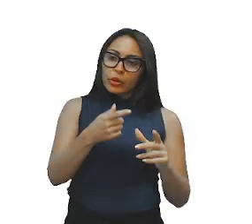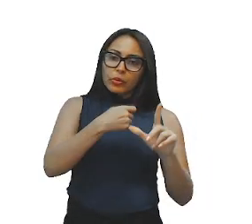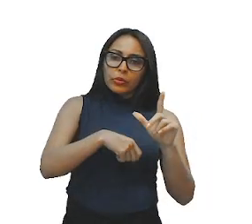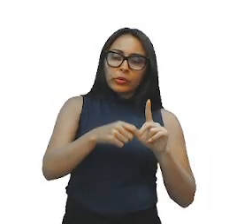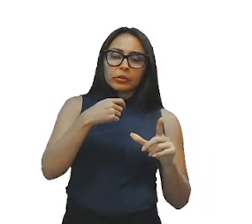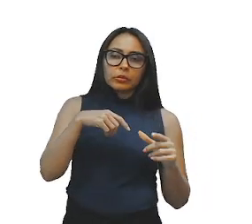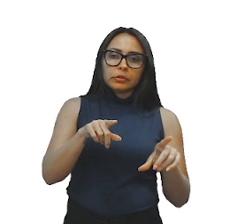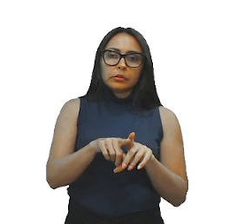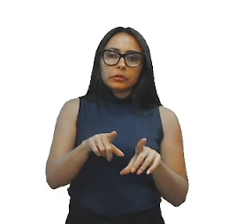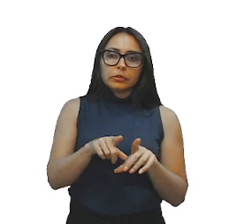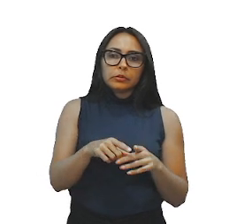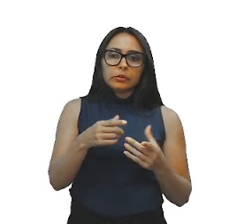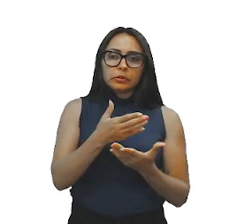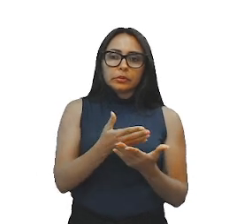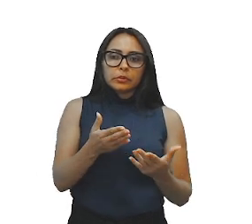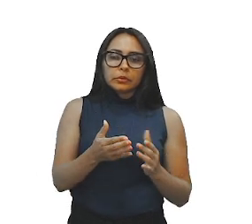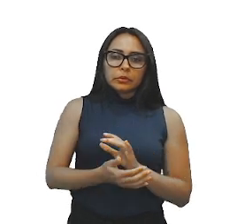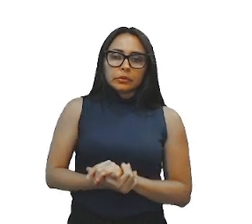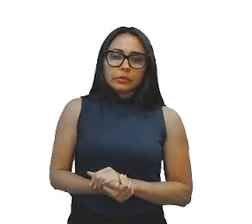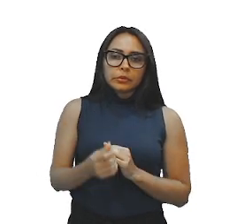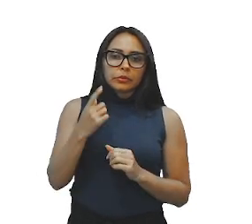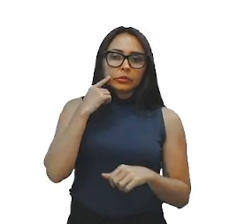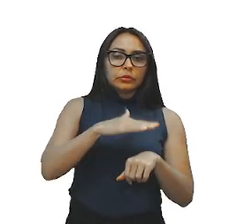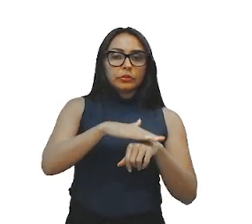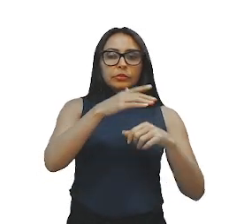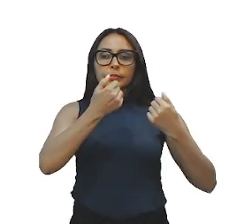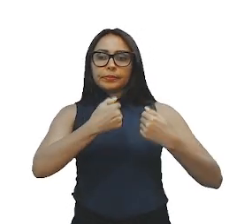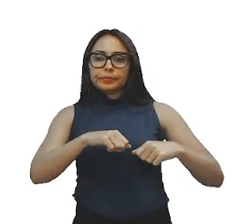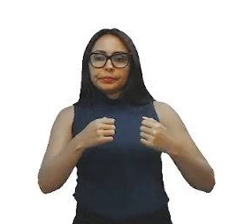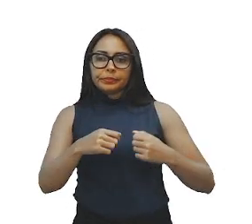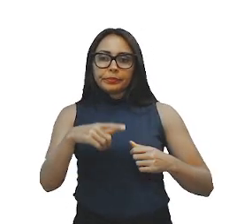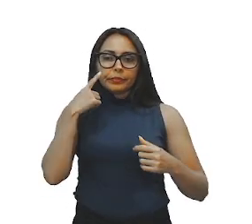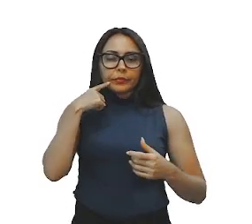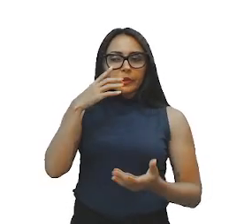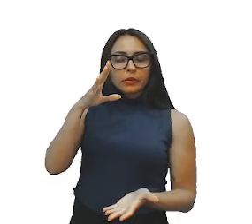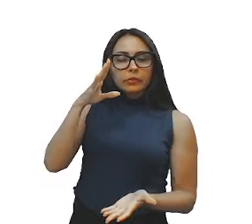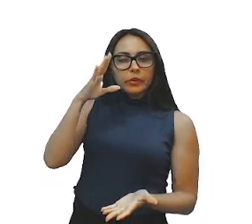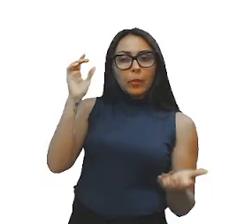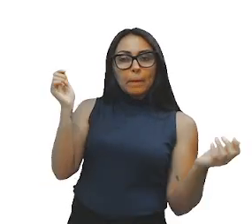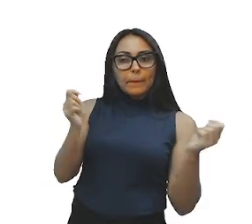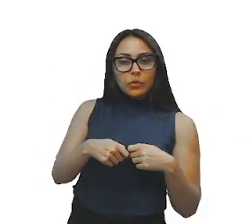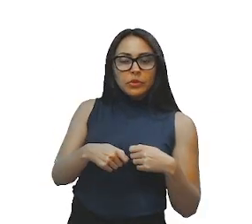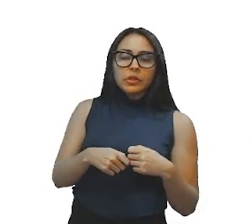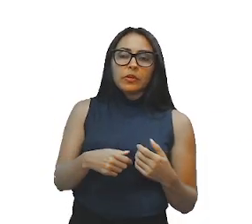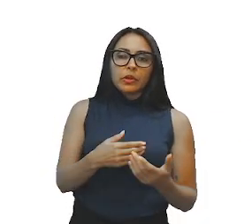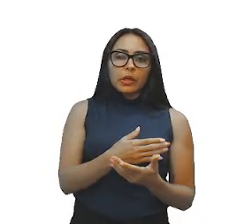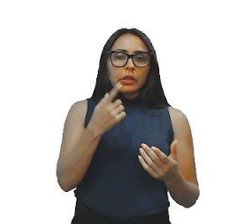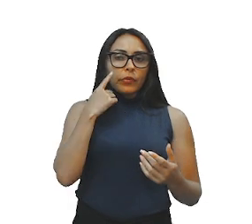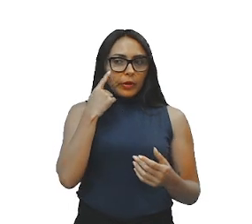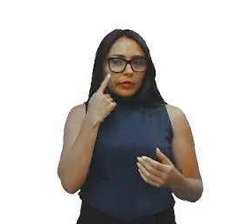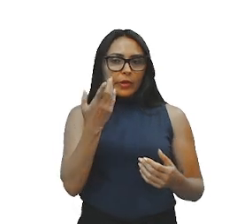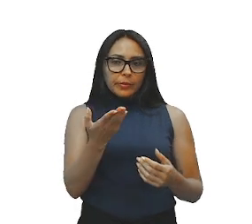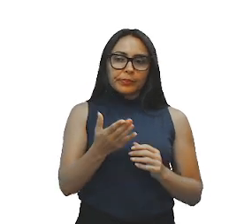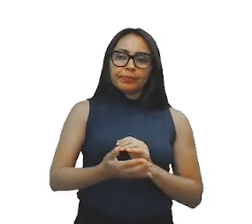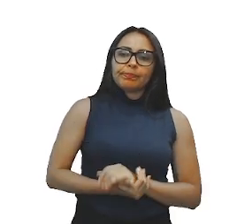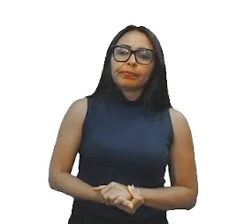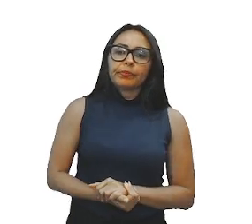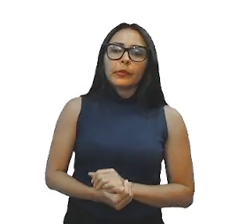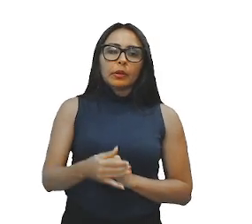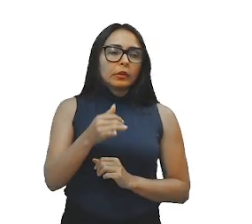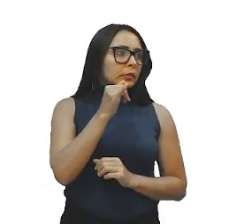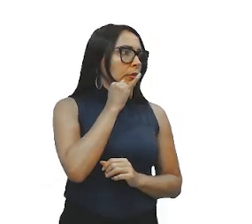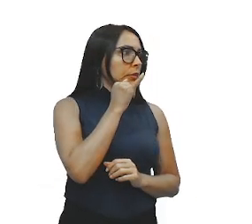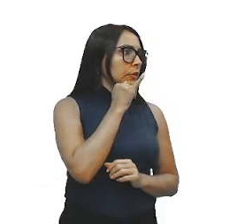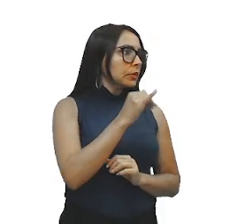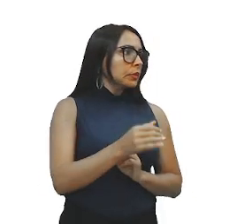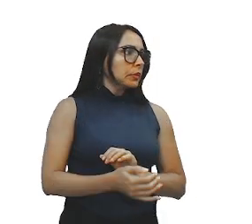conclusões mais precisas e confiáveis possíveis. Então, vamos verificar aqui um exemplo sobre isso. Suponha